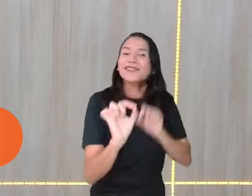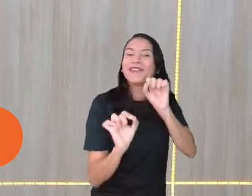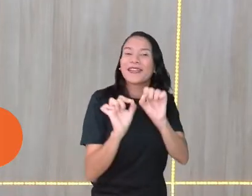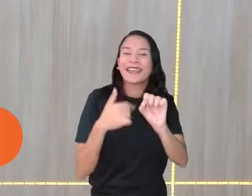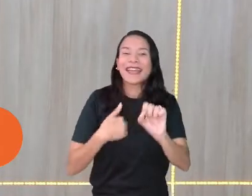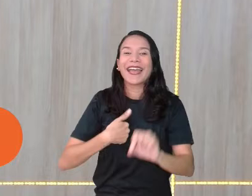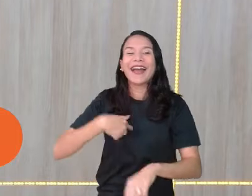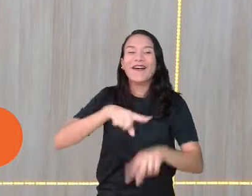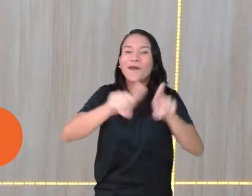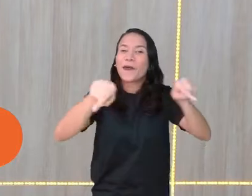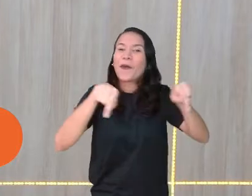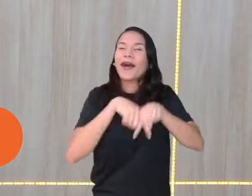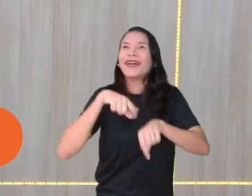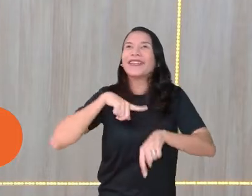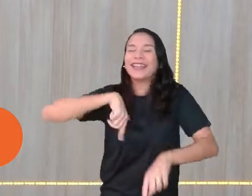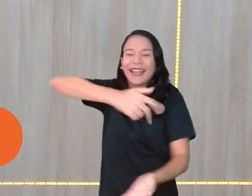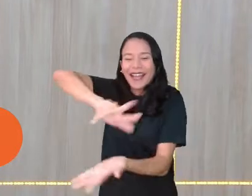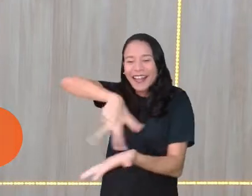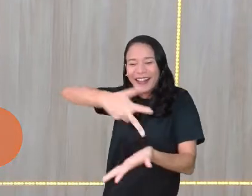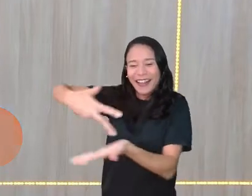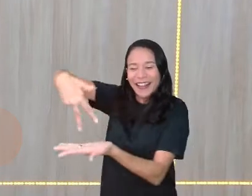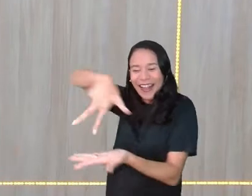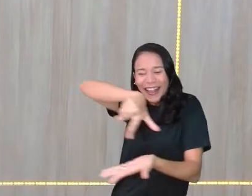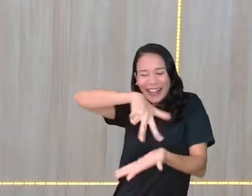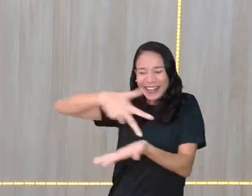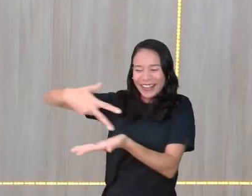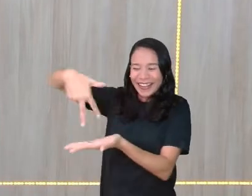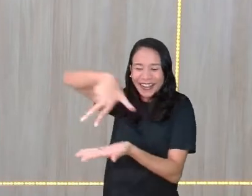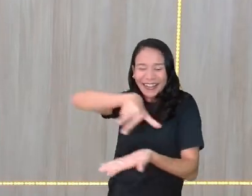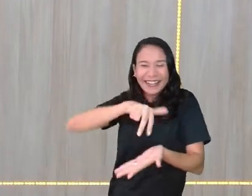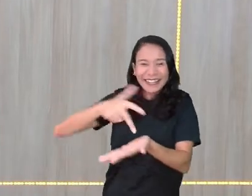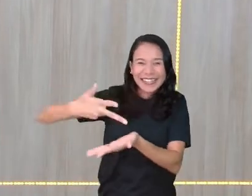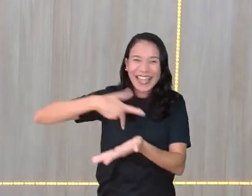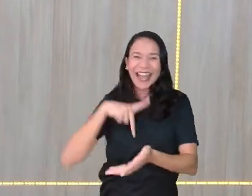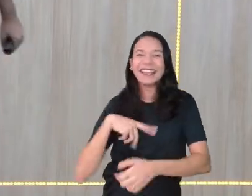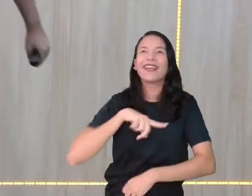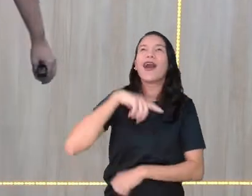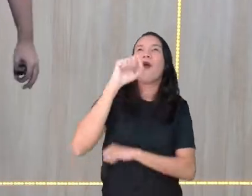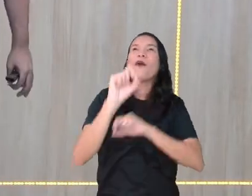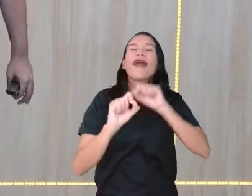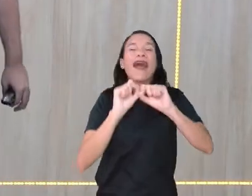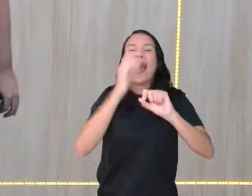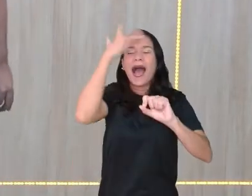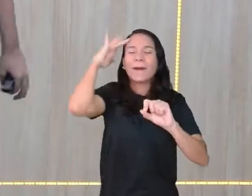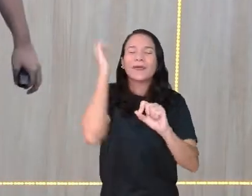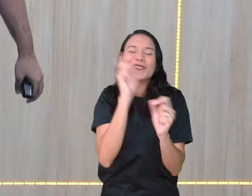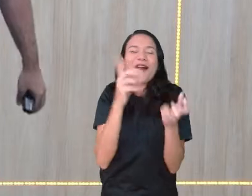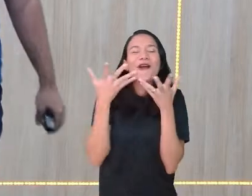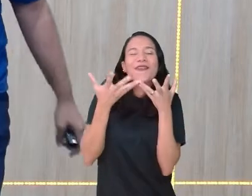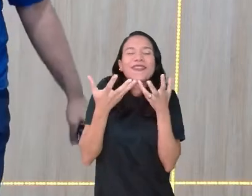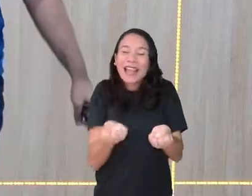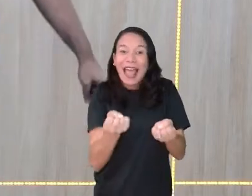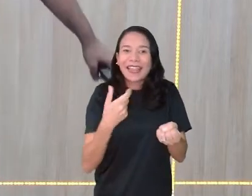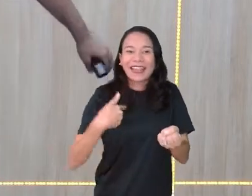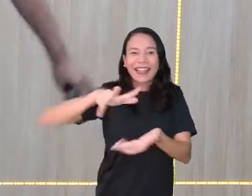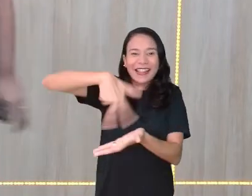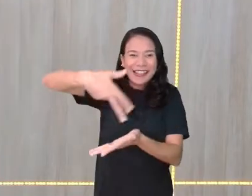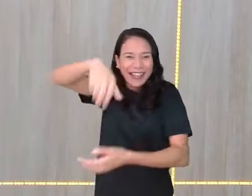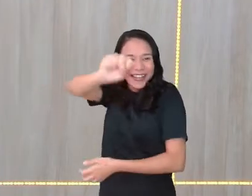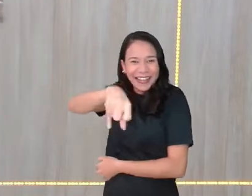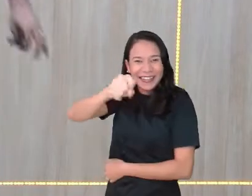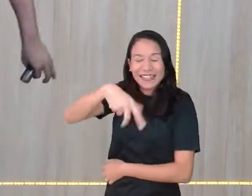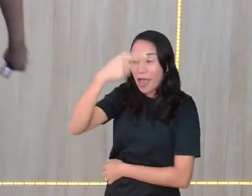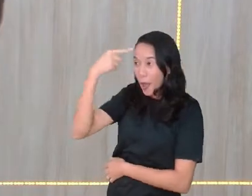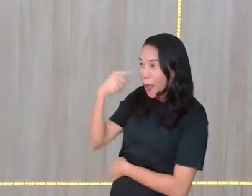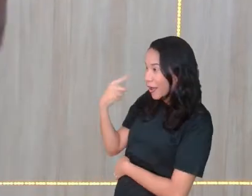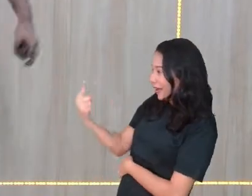seu quarto você balança, quando ouve um brega você não resiste e dança. E ali, ó, Armando